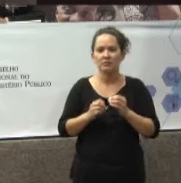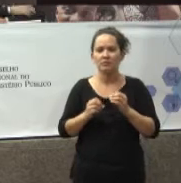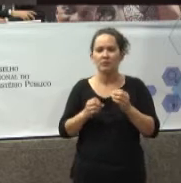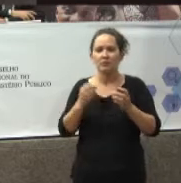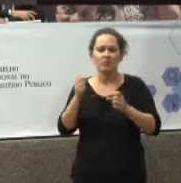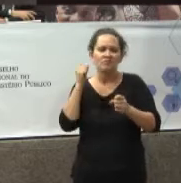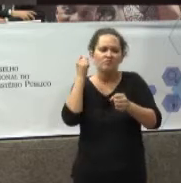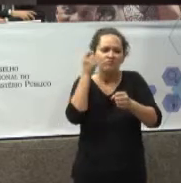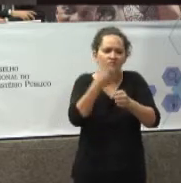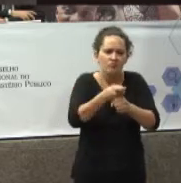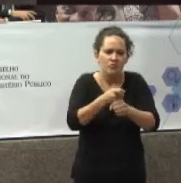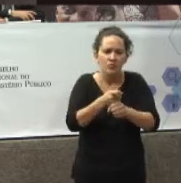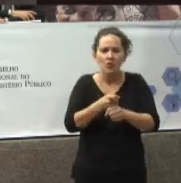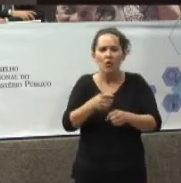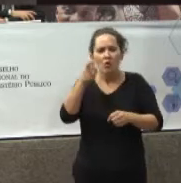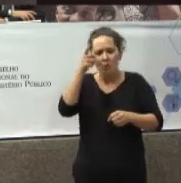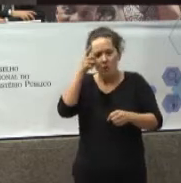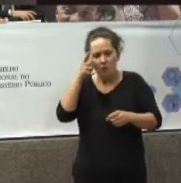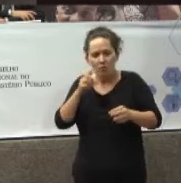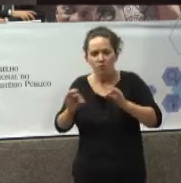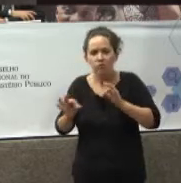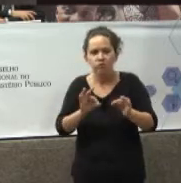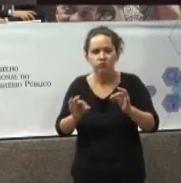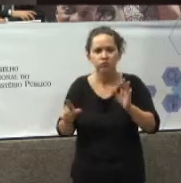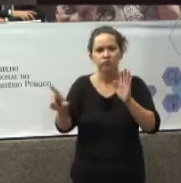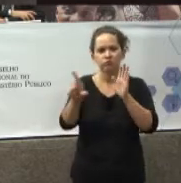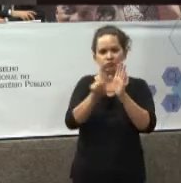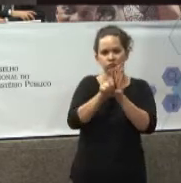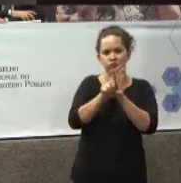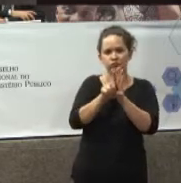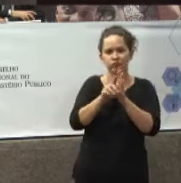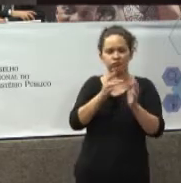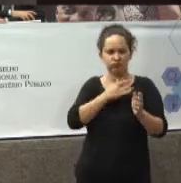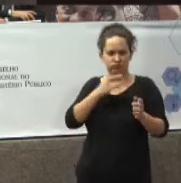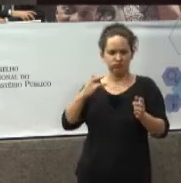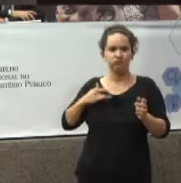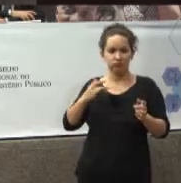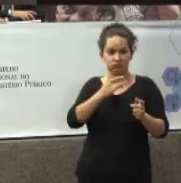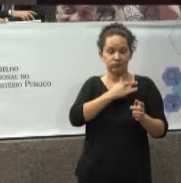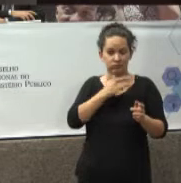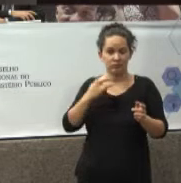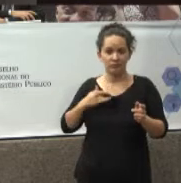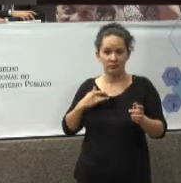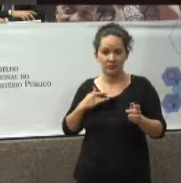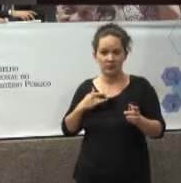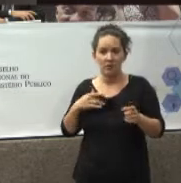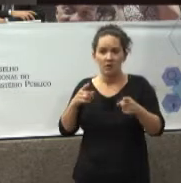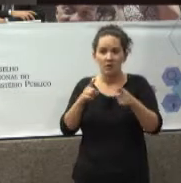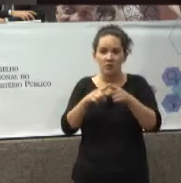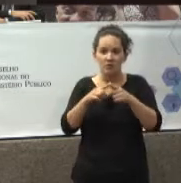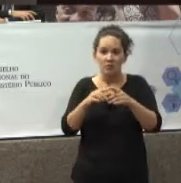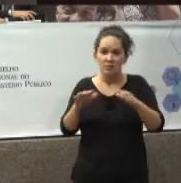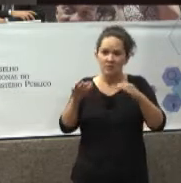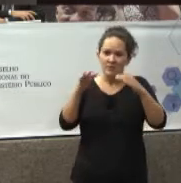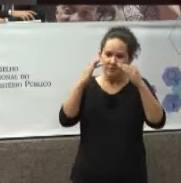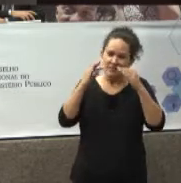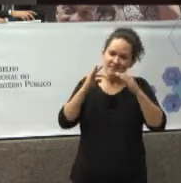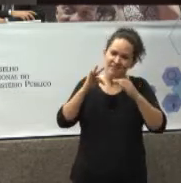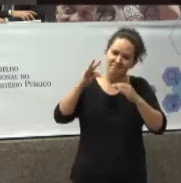concretizar o direito à saúde no seu aspecto isonômico e que inclusive de atenção integral